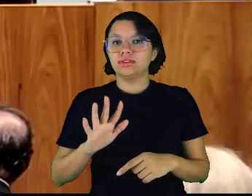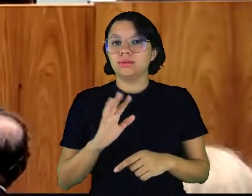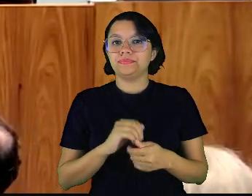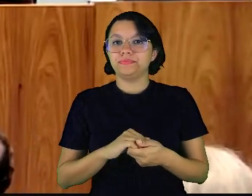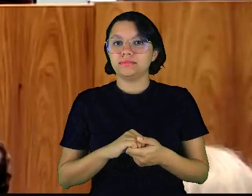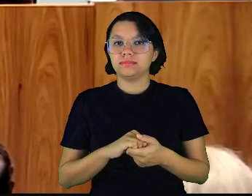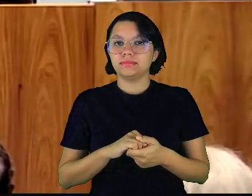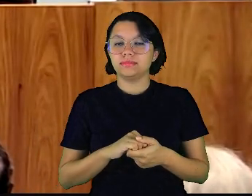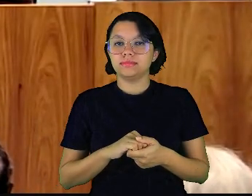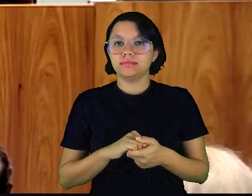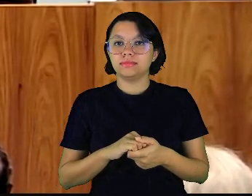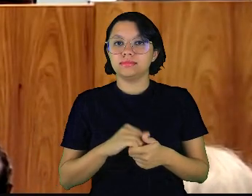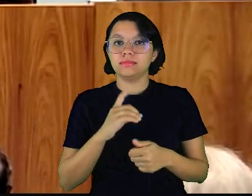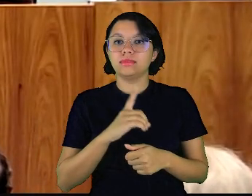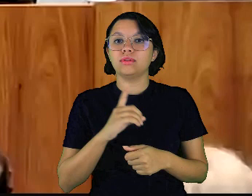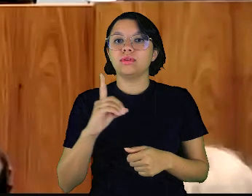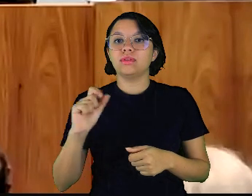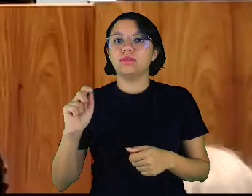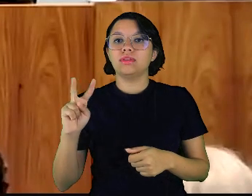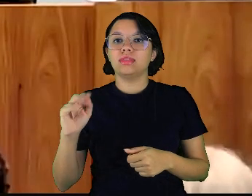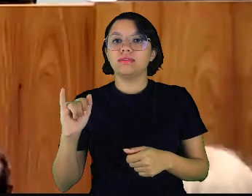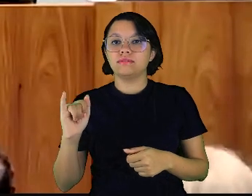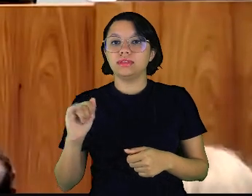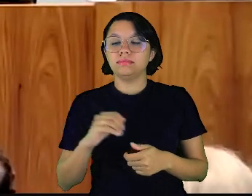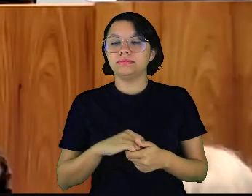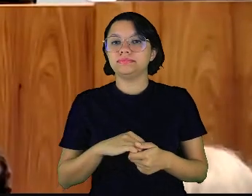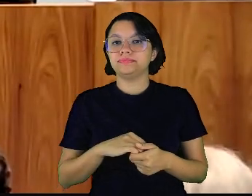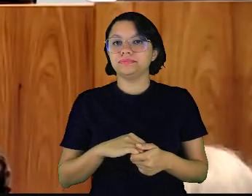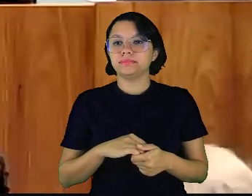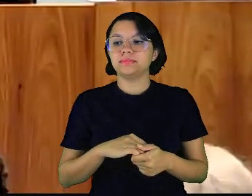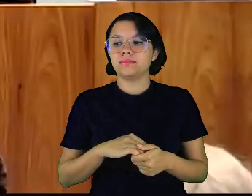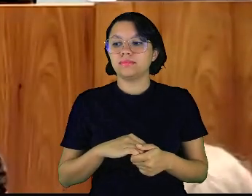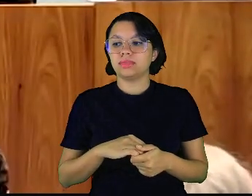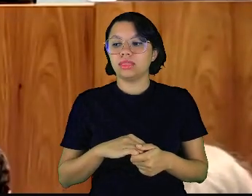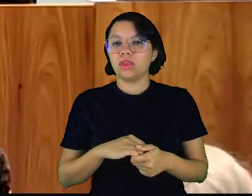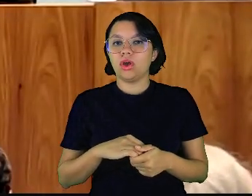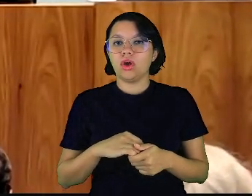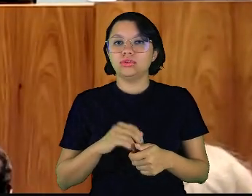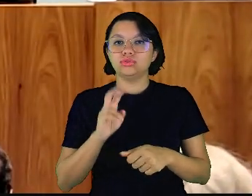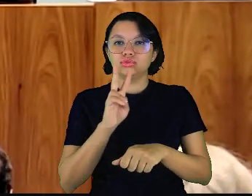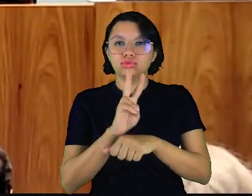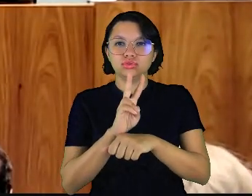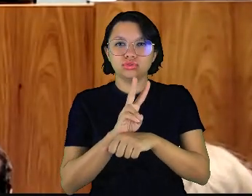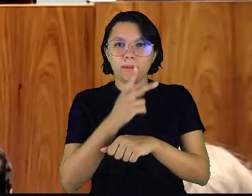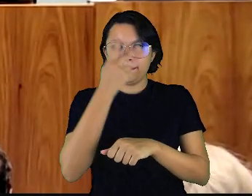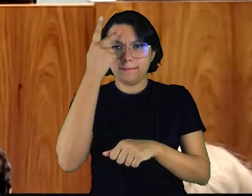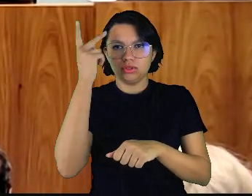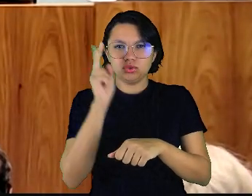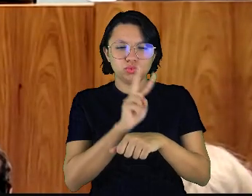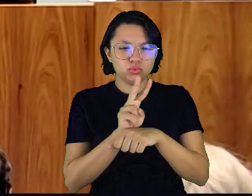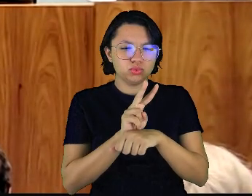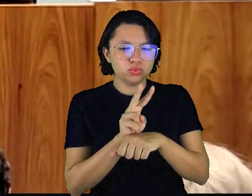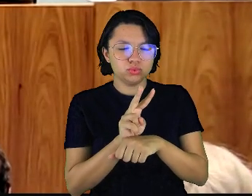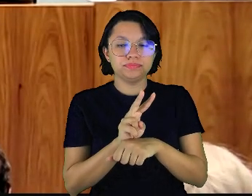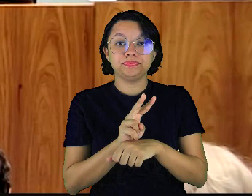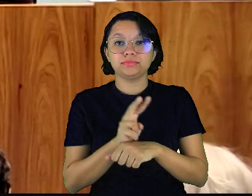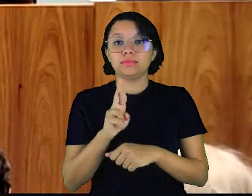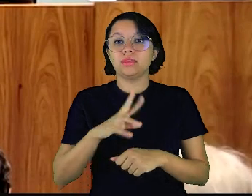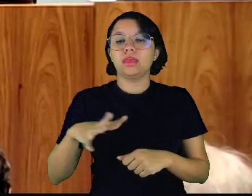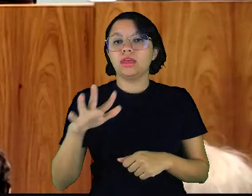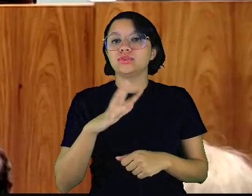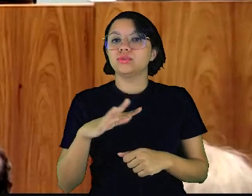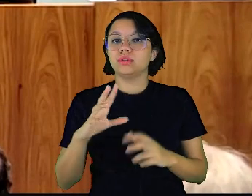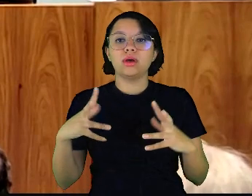Região, doutor Davi Dantas, nosso corregedor regional, e todos os senhores